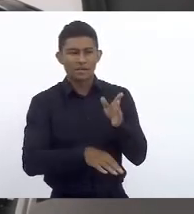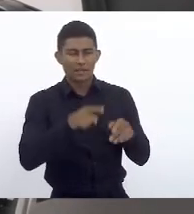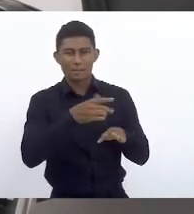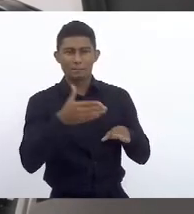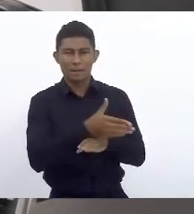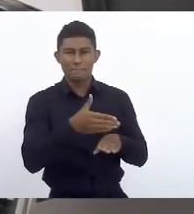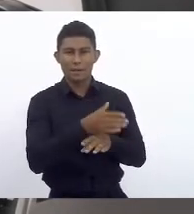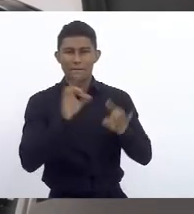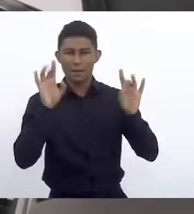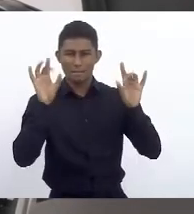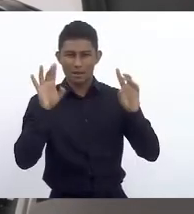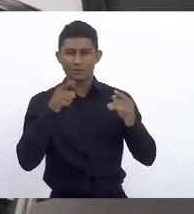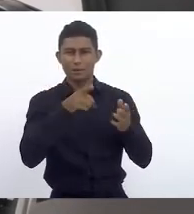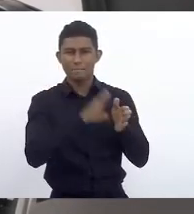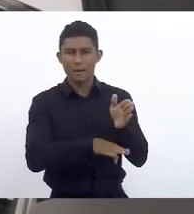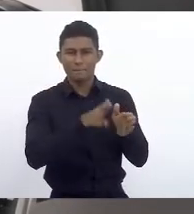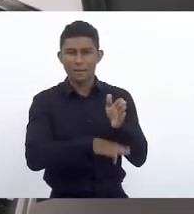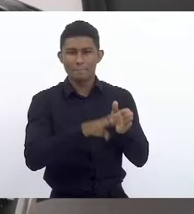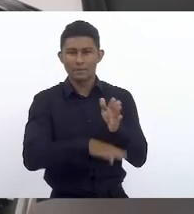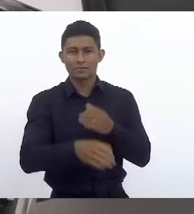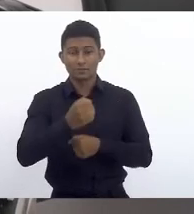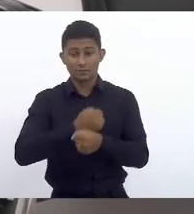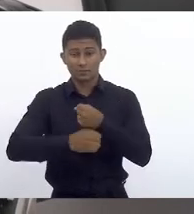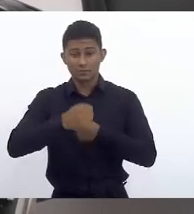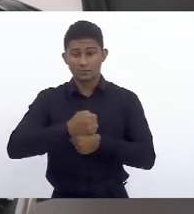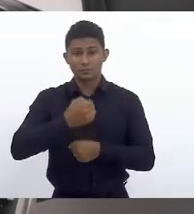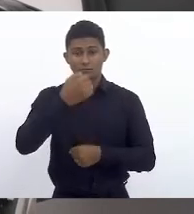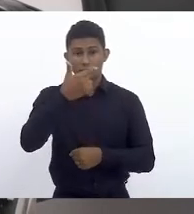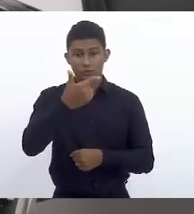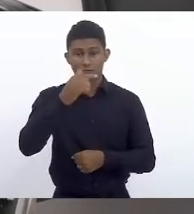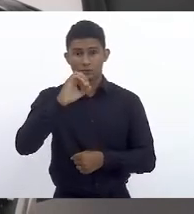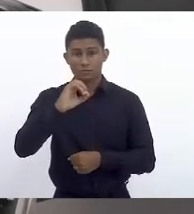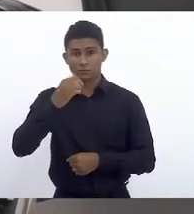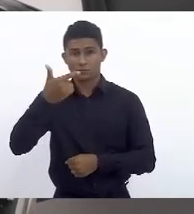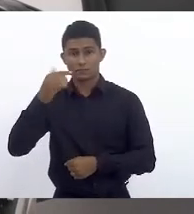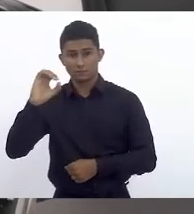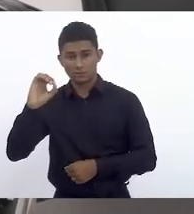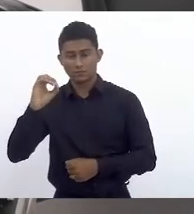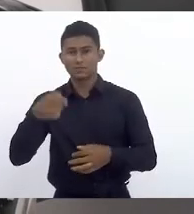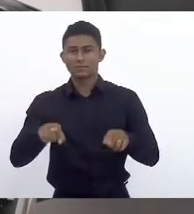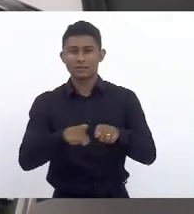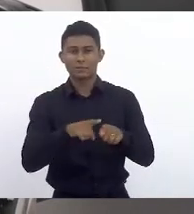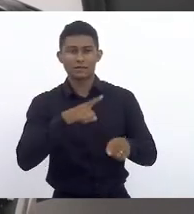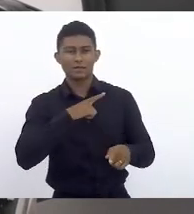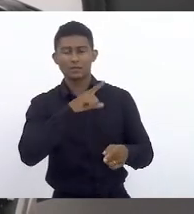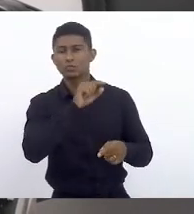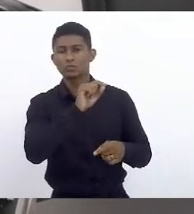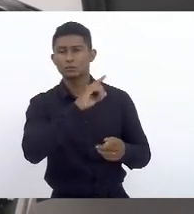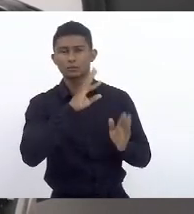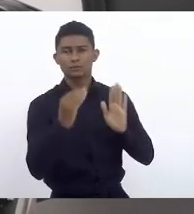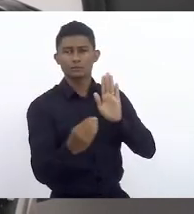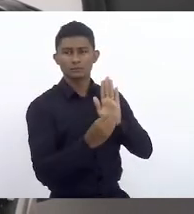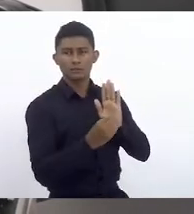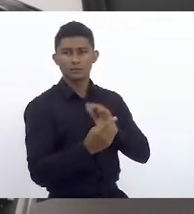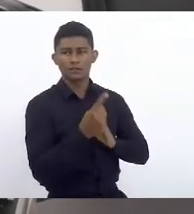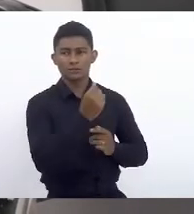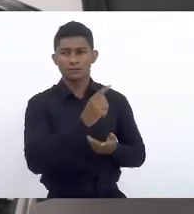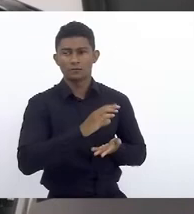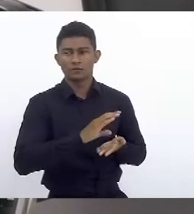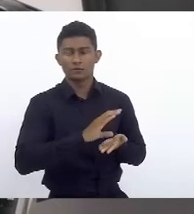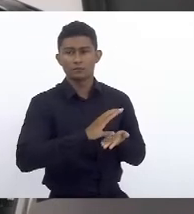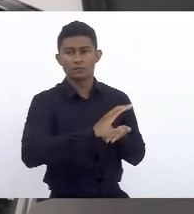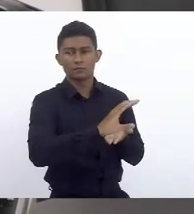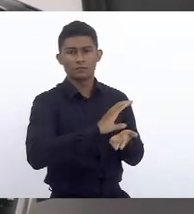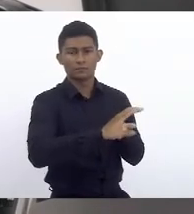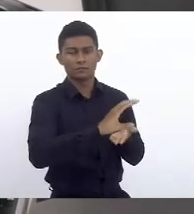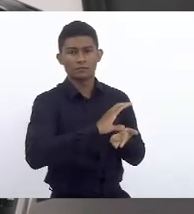inclusive, royalties e participação. Em 2020. Mas nós temos um campo ali das amortizações dos investimentos, que é da ordem de